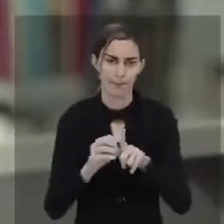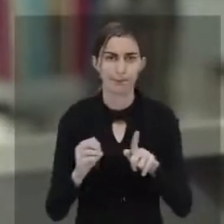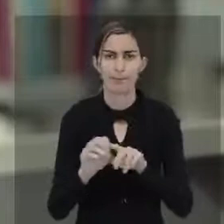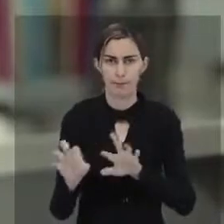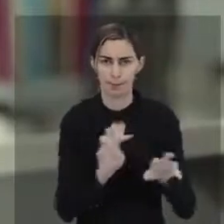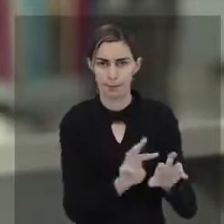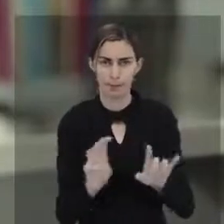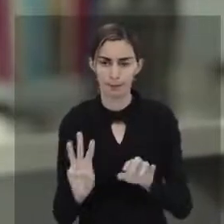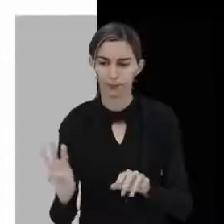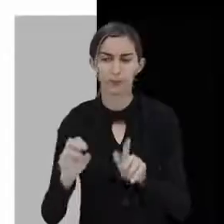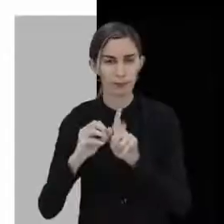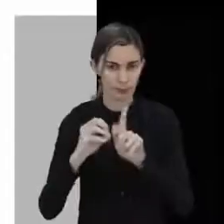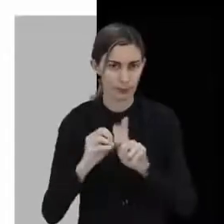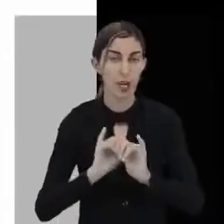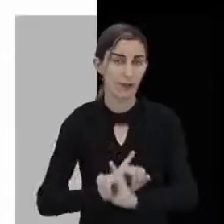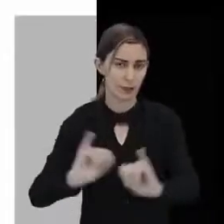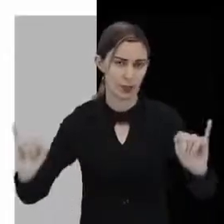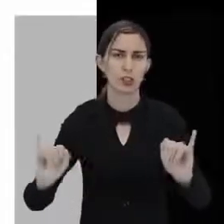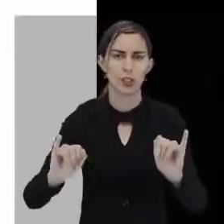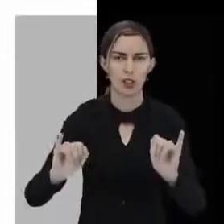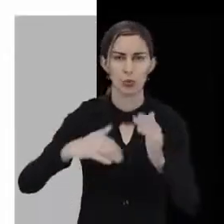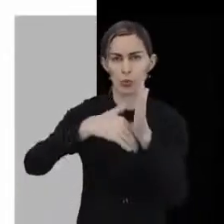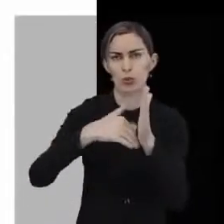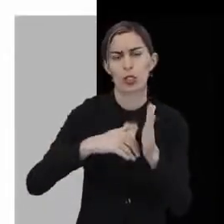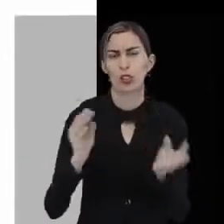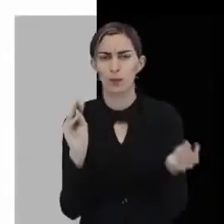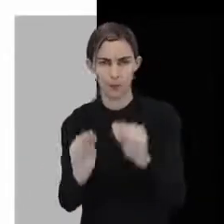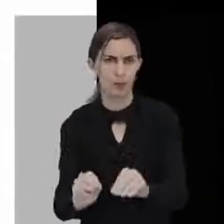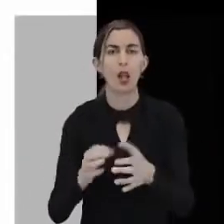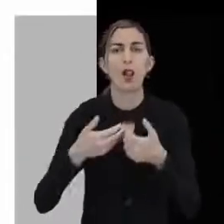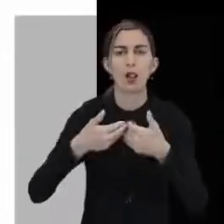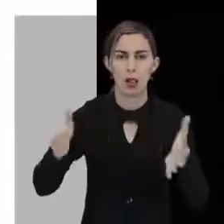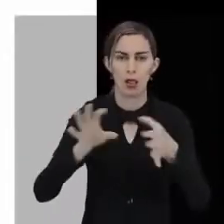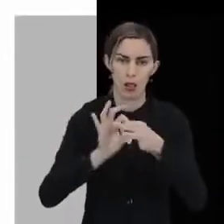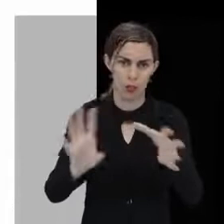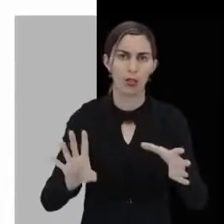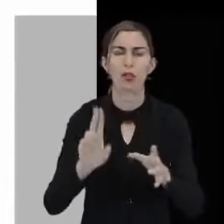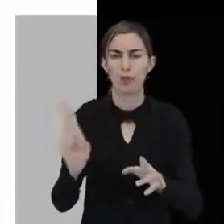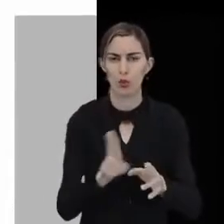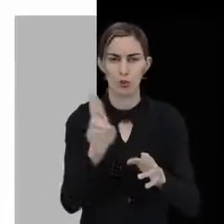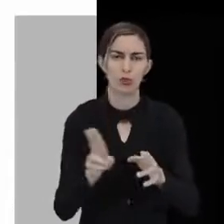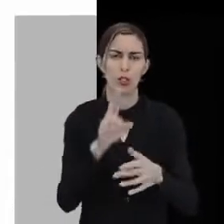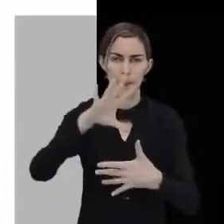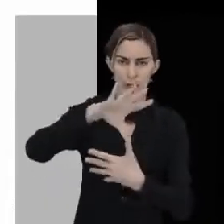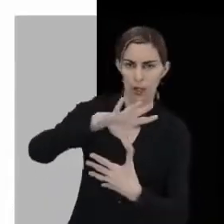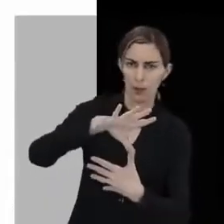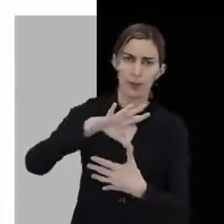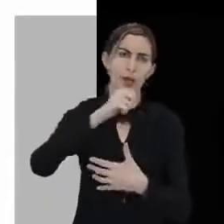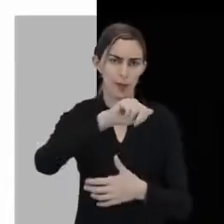no site do Google, informando uma chave sua e ele vai liberar permissão para você poder exibir um mapa na sua